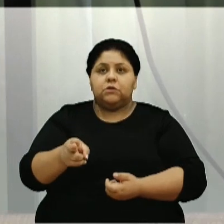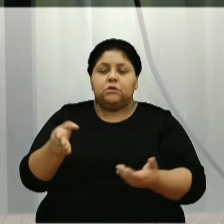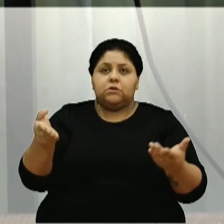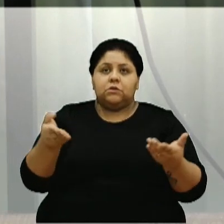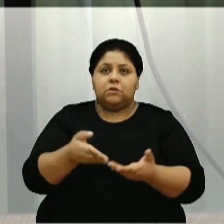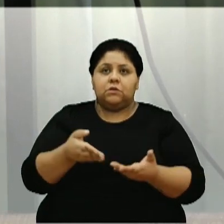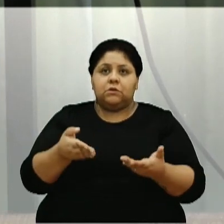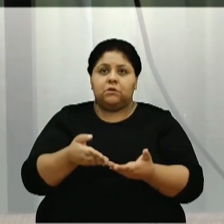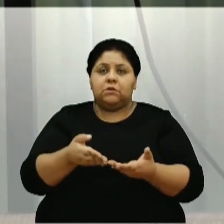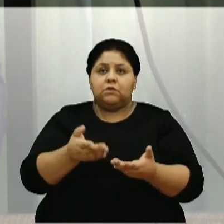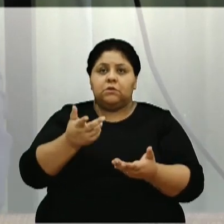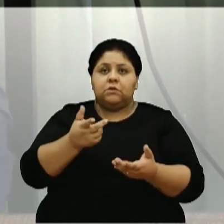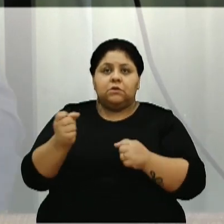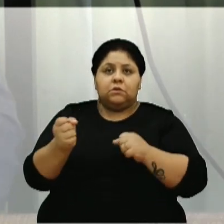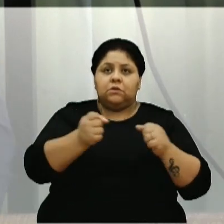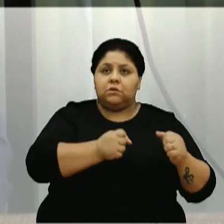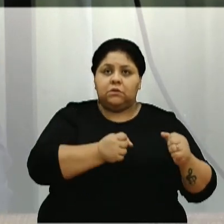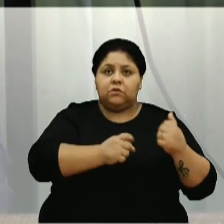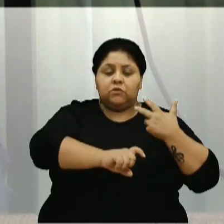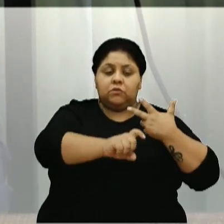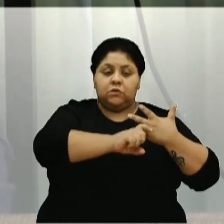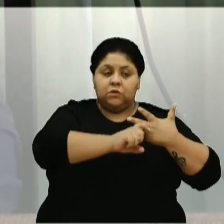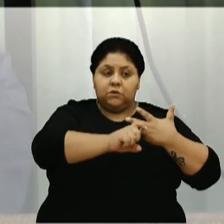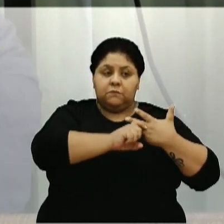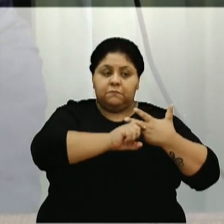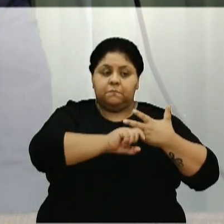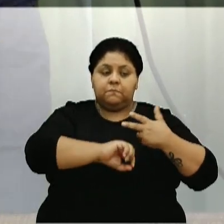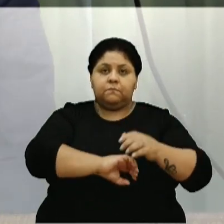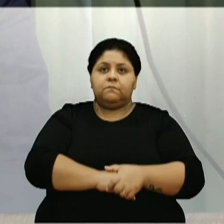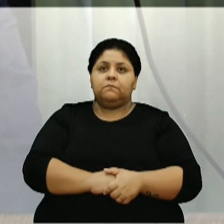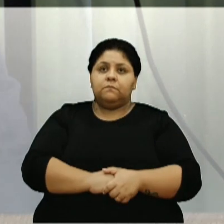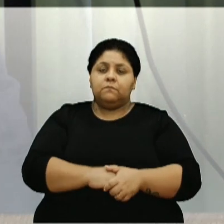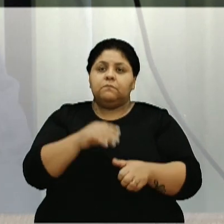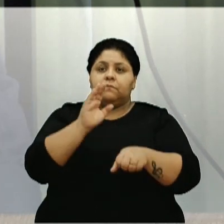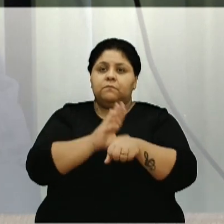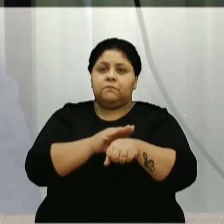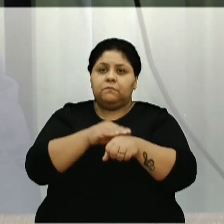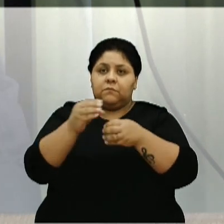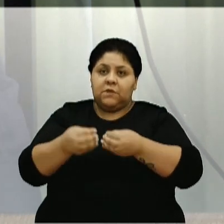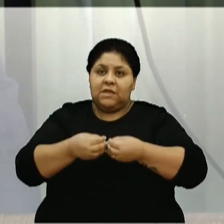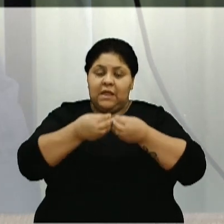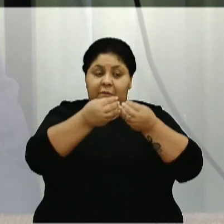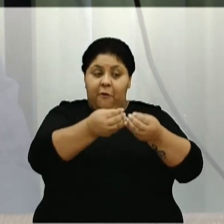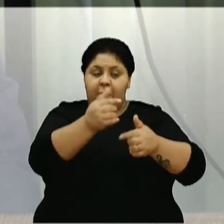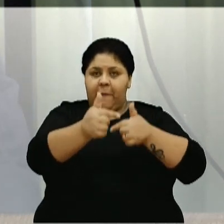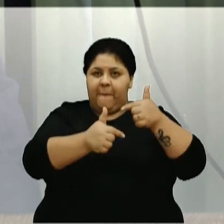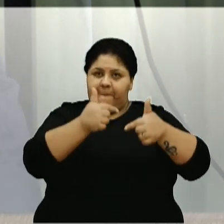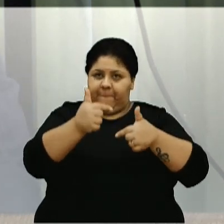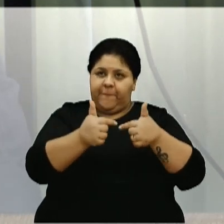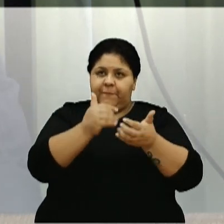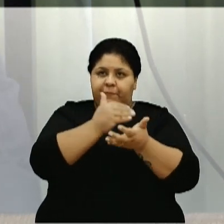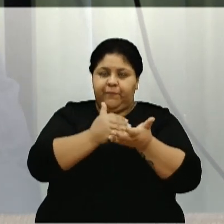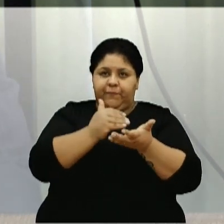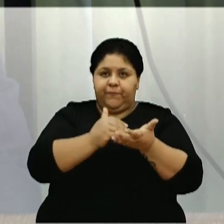às considerações do Poder Executivo. Neste momento, concedo a palavra ao secretário